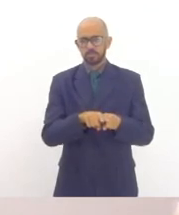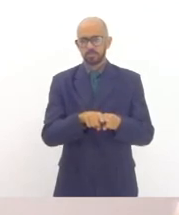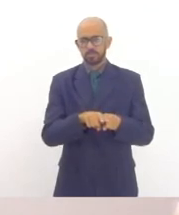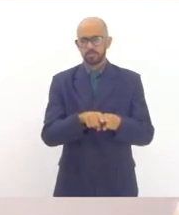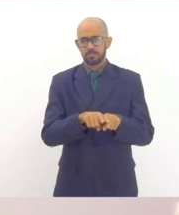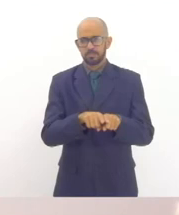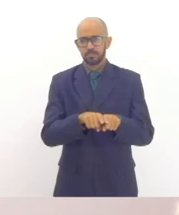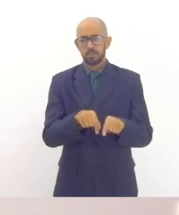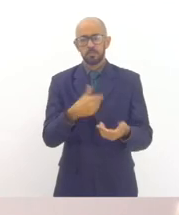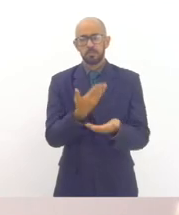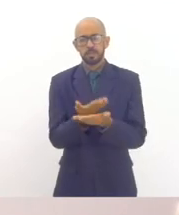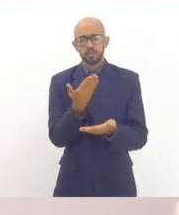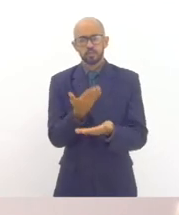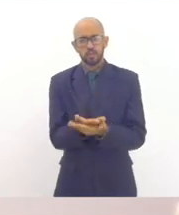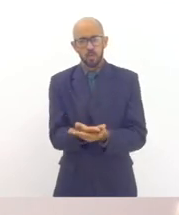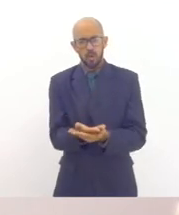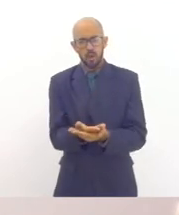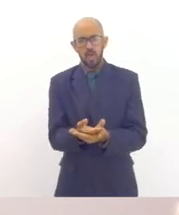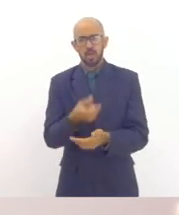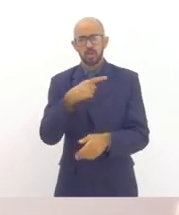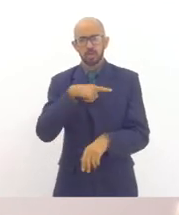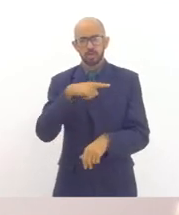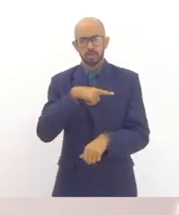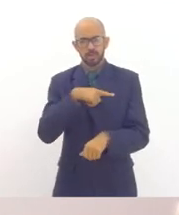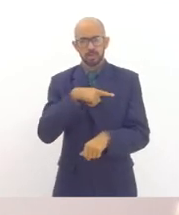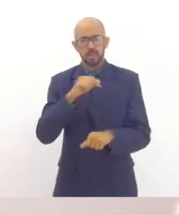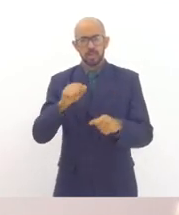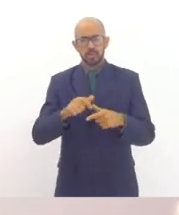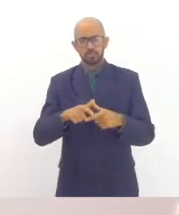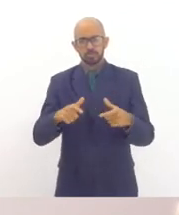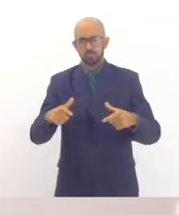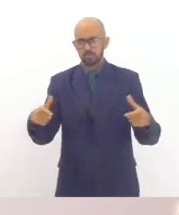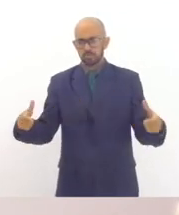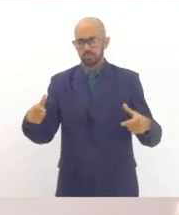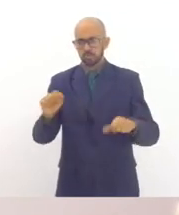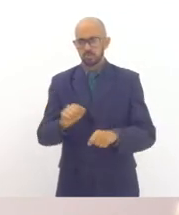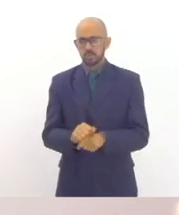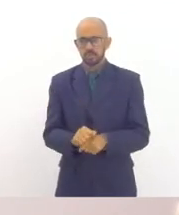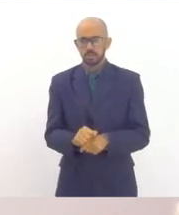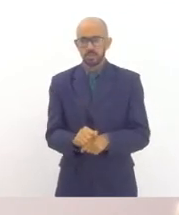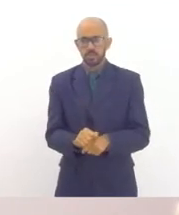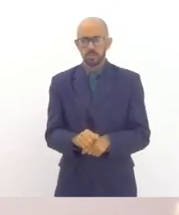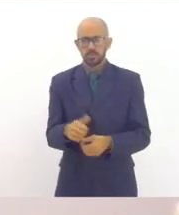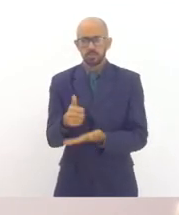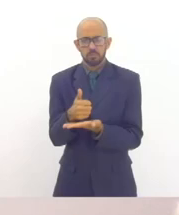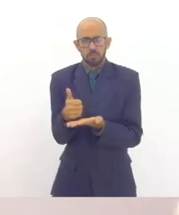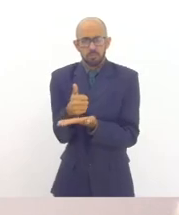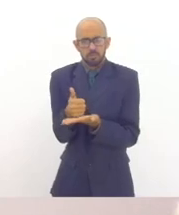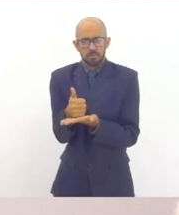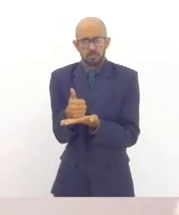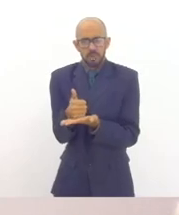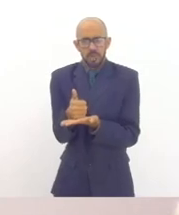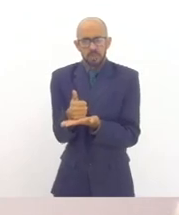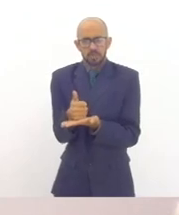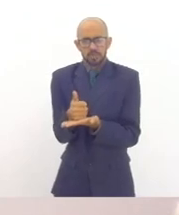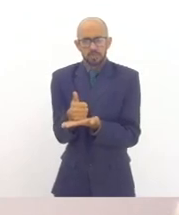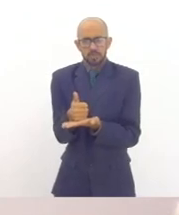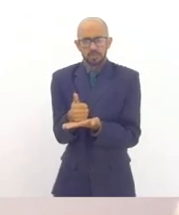E uma escola que aplique essa ampliação de idiomas baseado na concepção de educação emancipadora e não bancária.